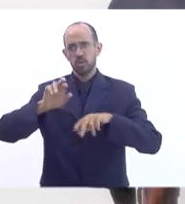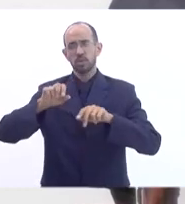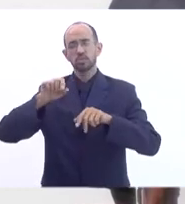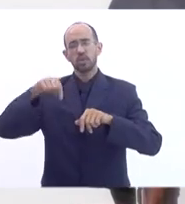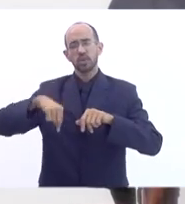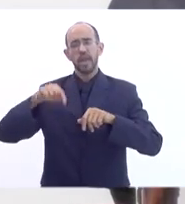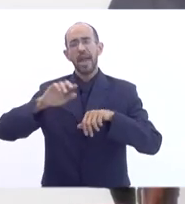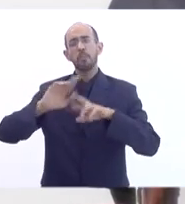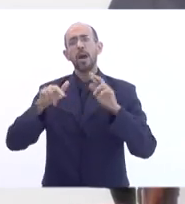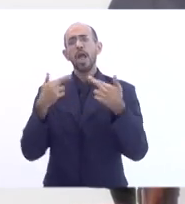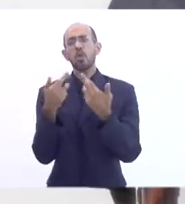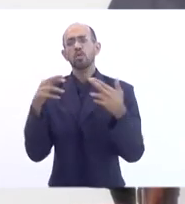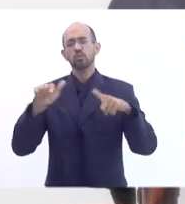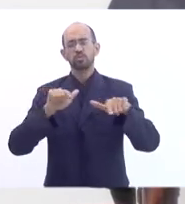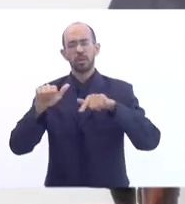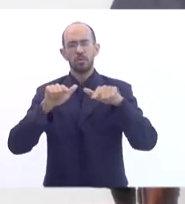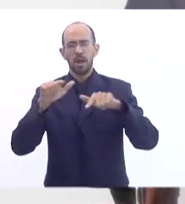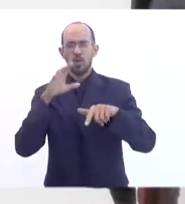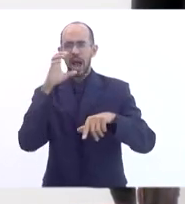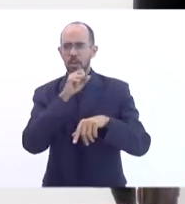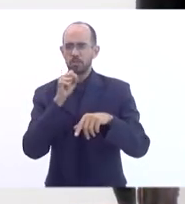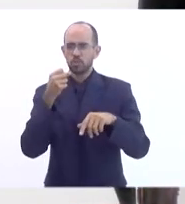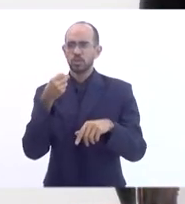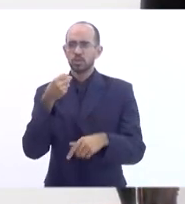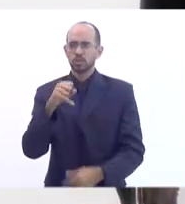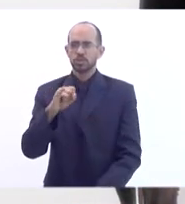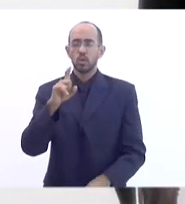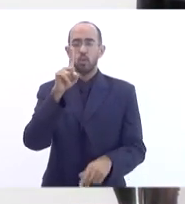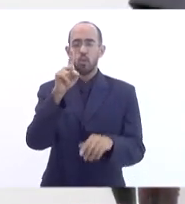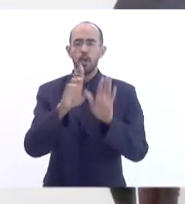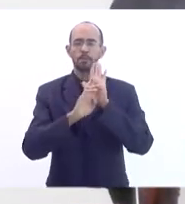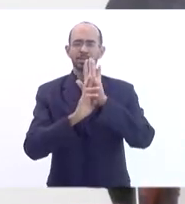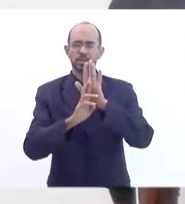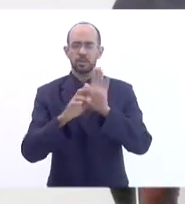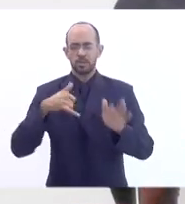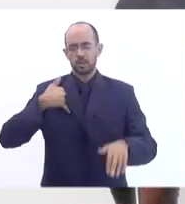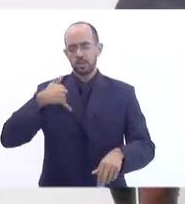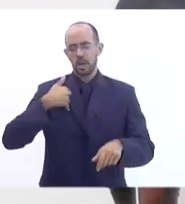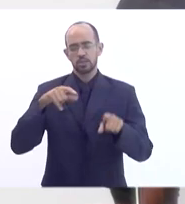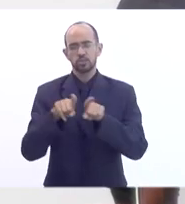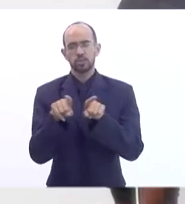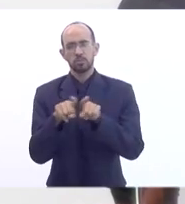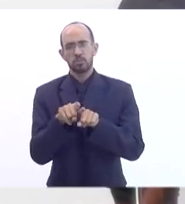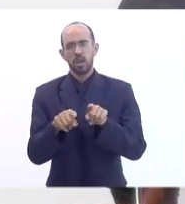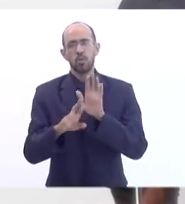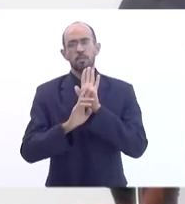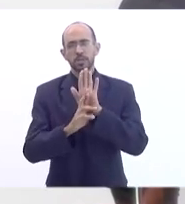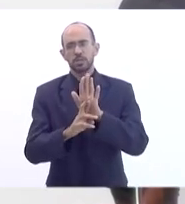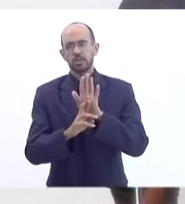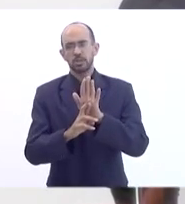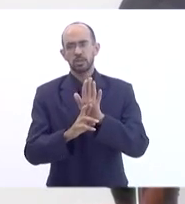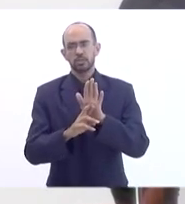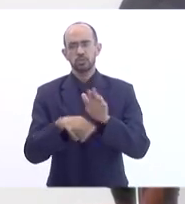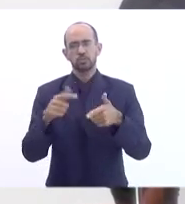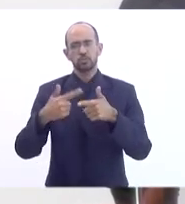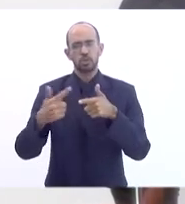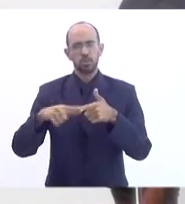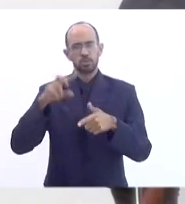pudesse um representante das questões de história e o representante da idade falar aqui por três minutos